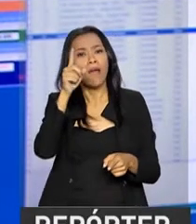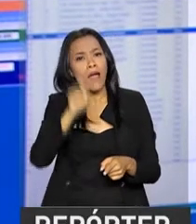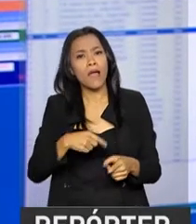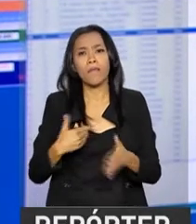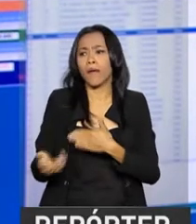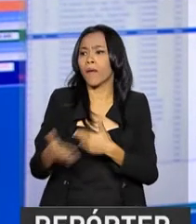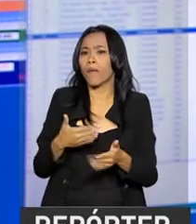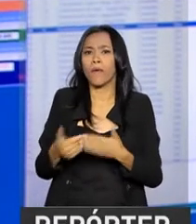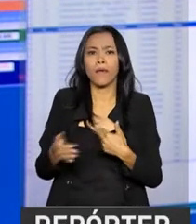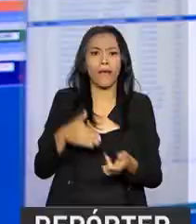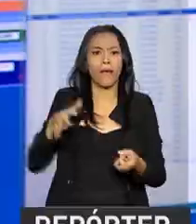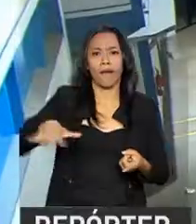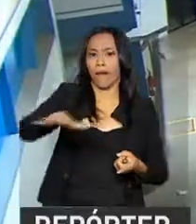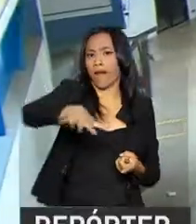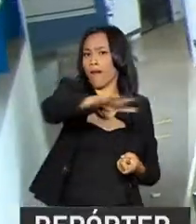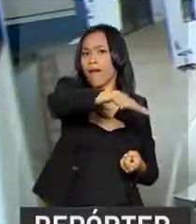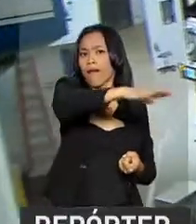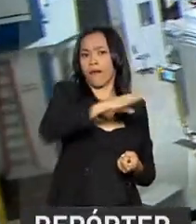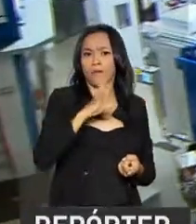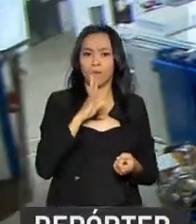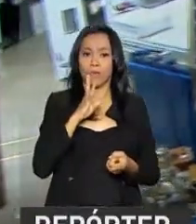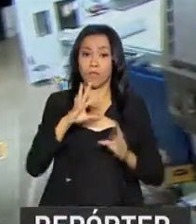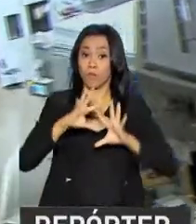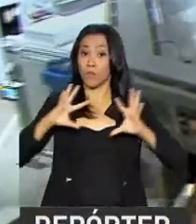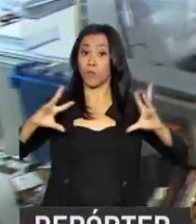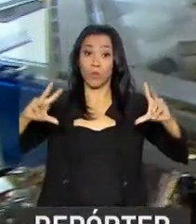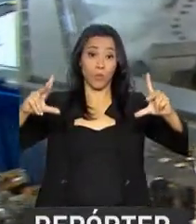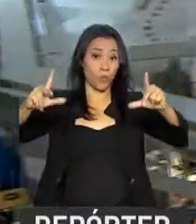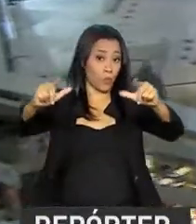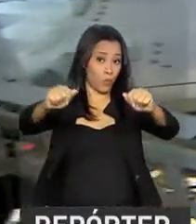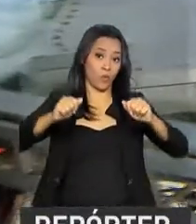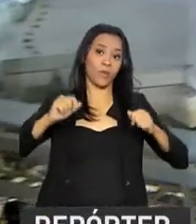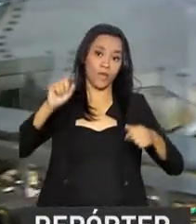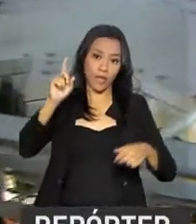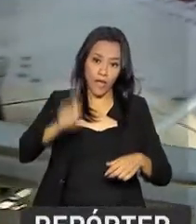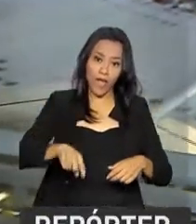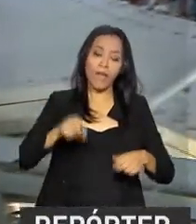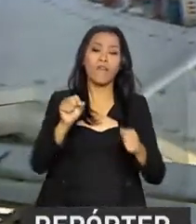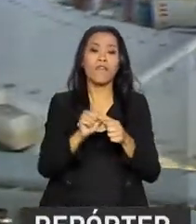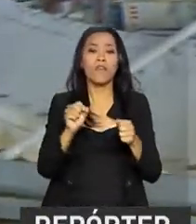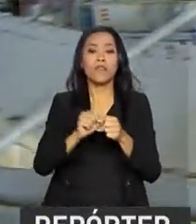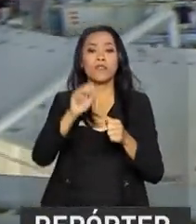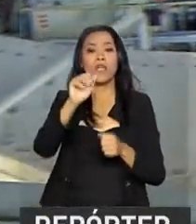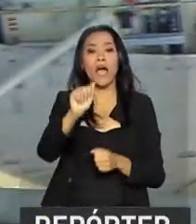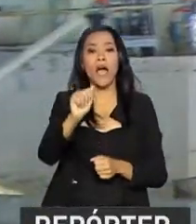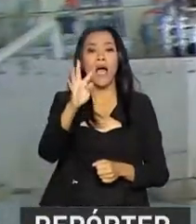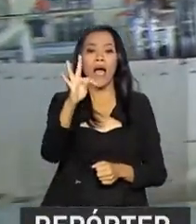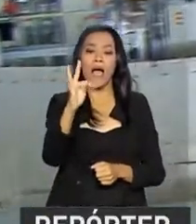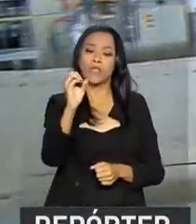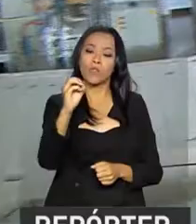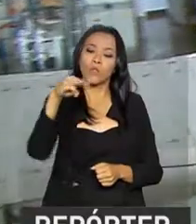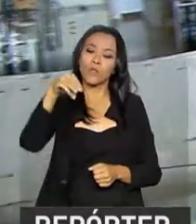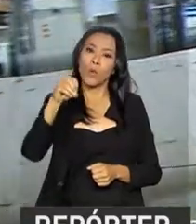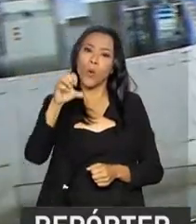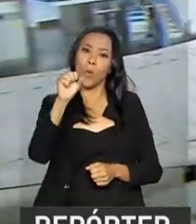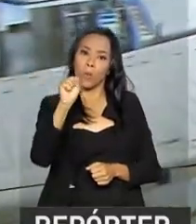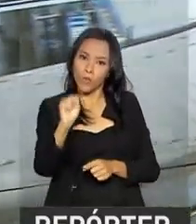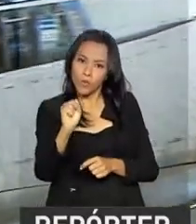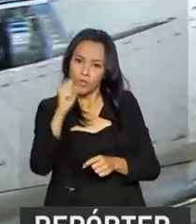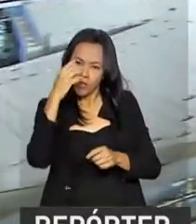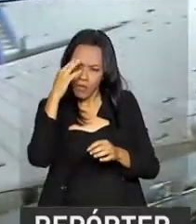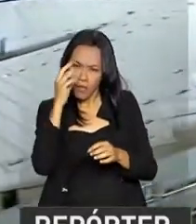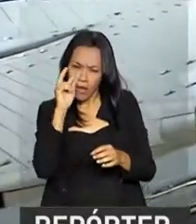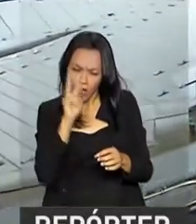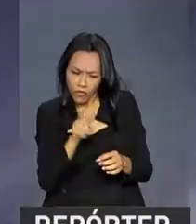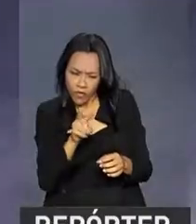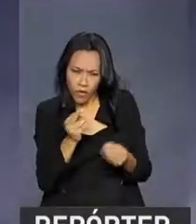qualquer área do conhecimento. Todos os materiais que existem são feitos de átomos. Para conseguir enxergar os átomos, existe essa